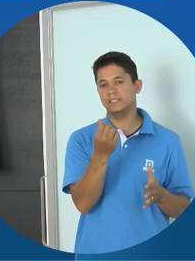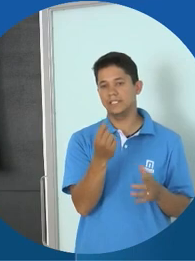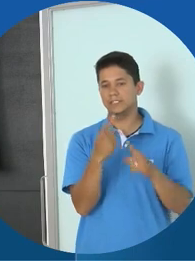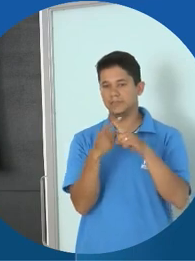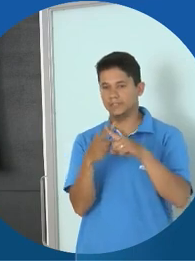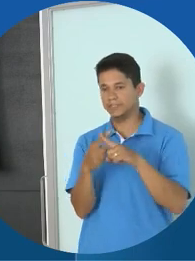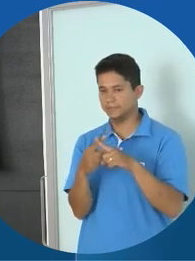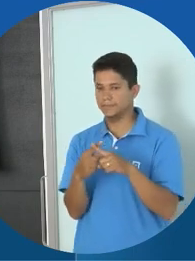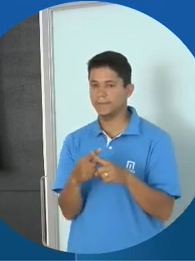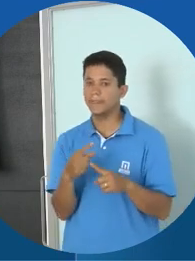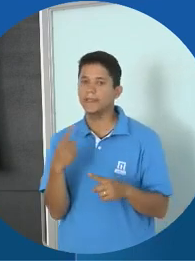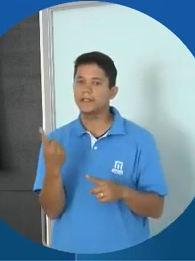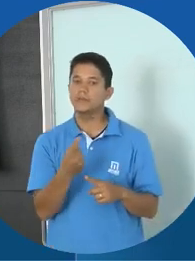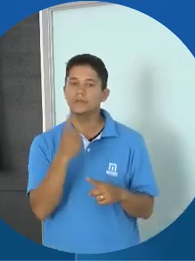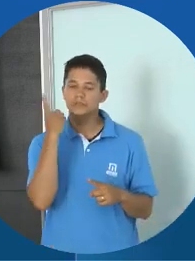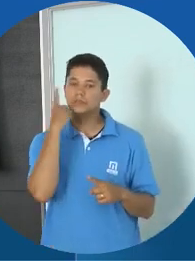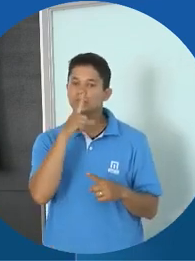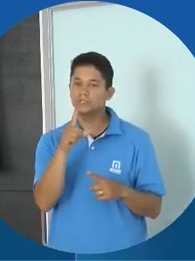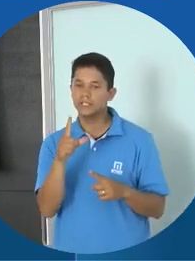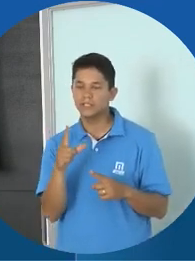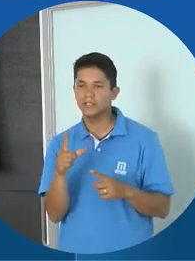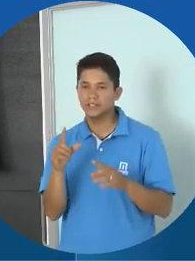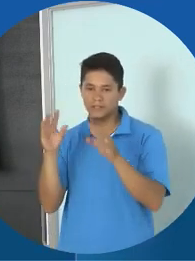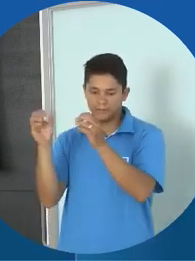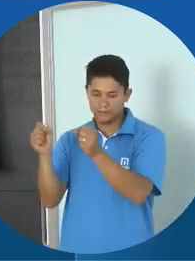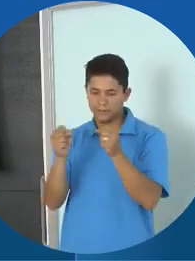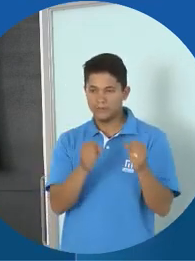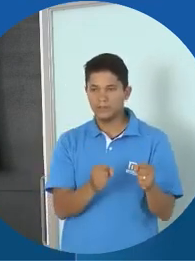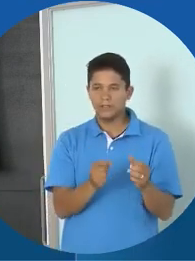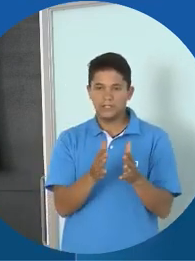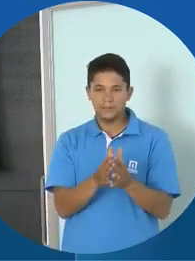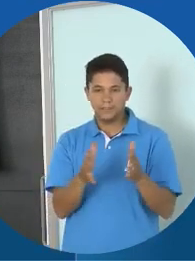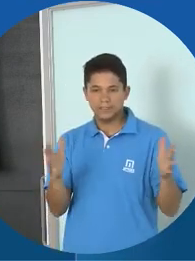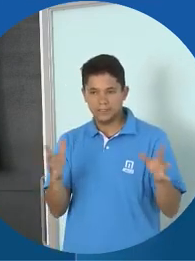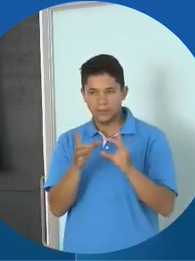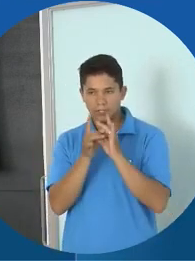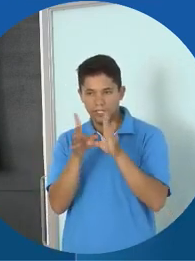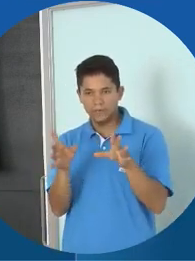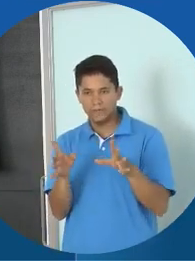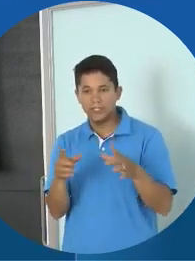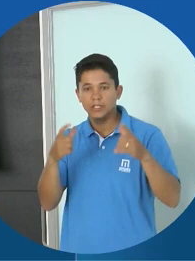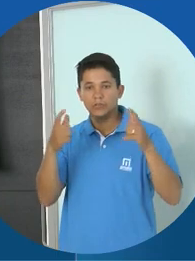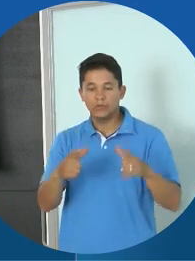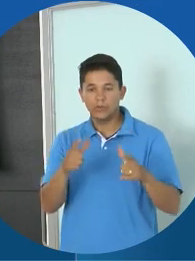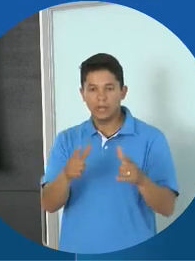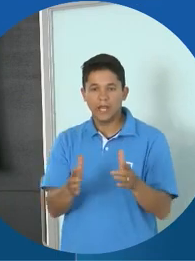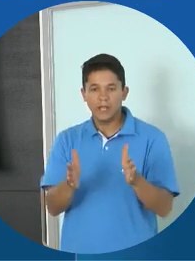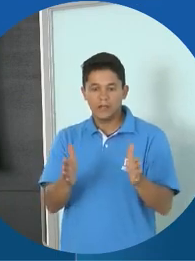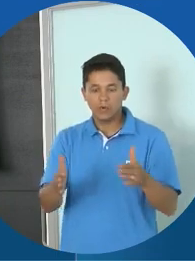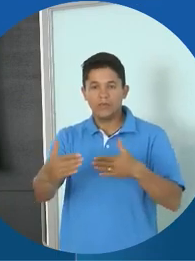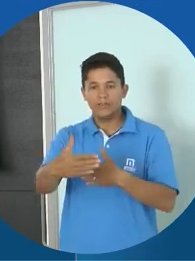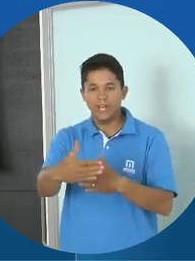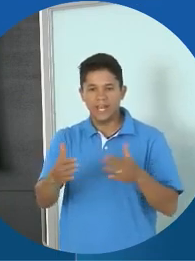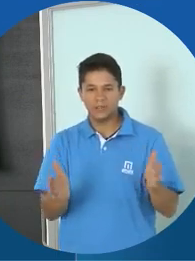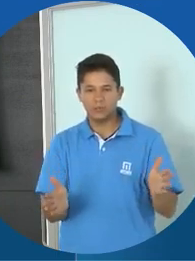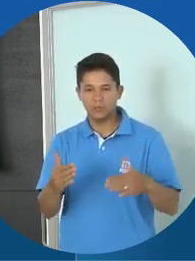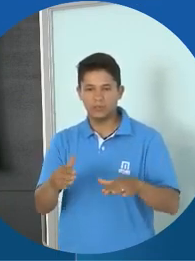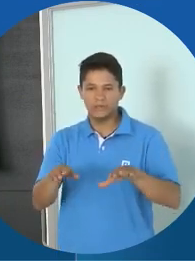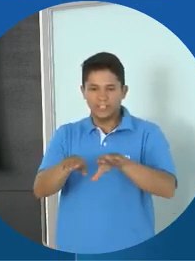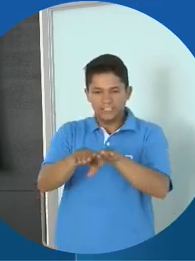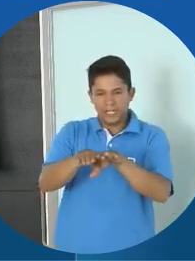trazer um pouco aquele universo de expansão livre para um ambiente confinado. Nós fizemos mais